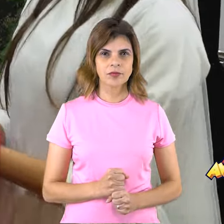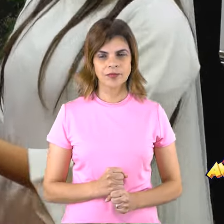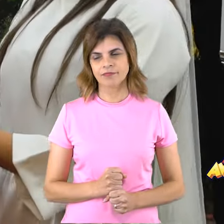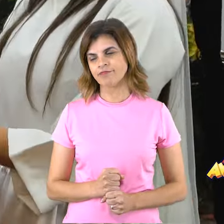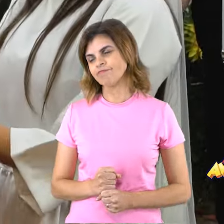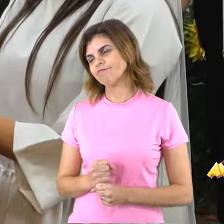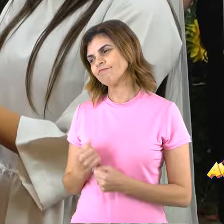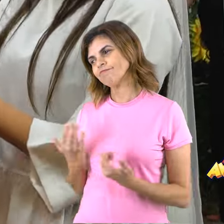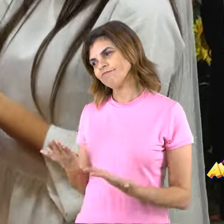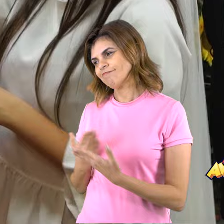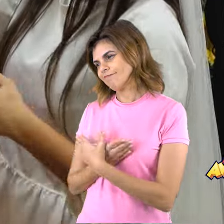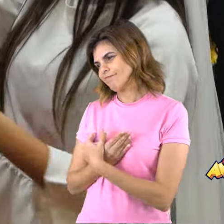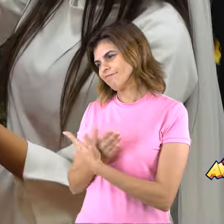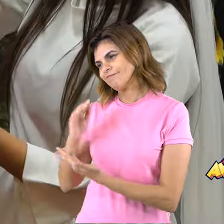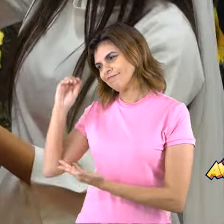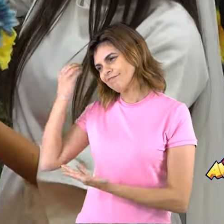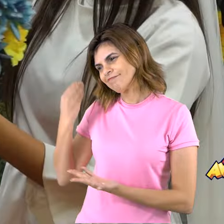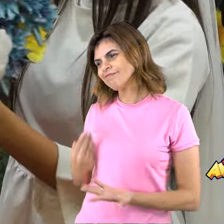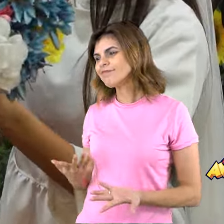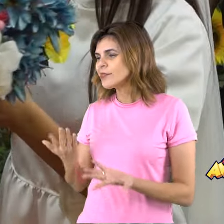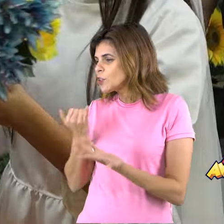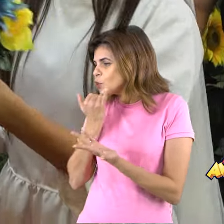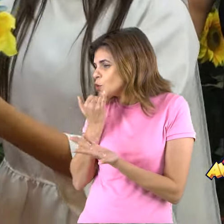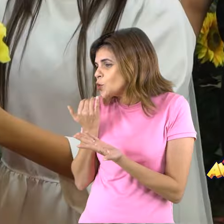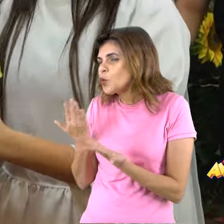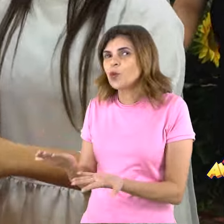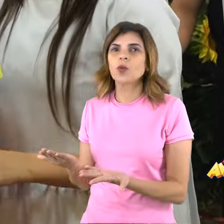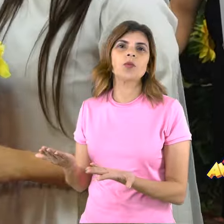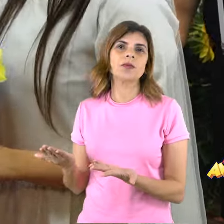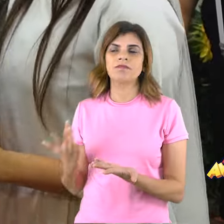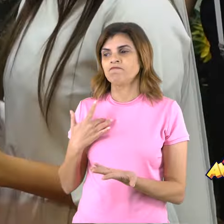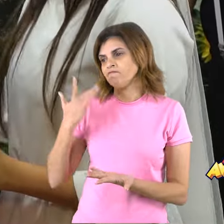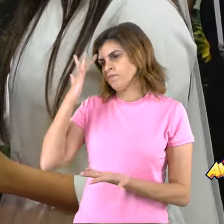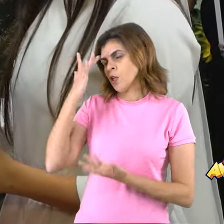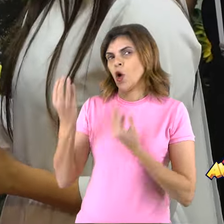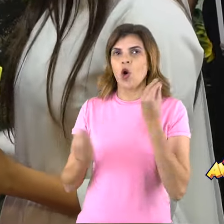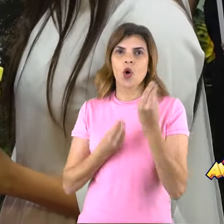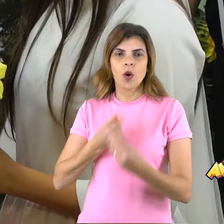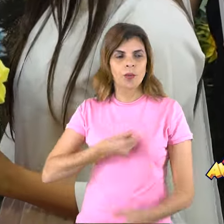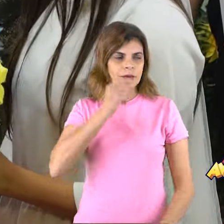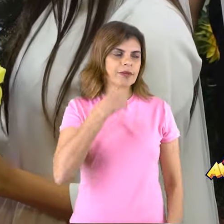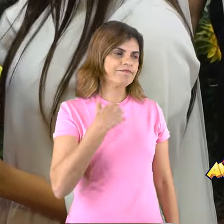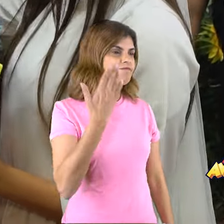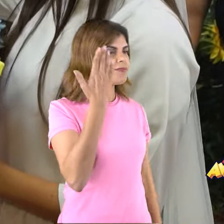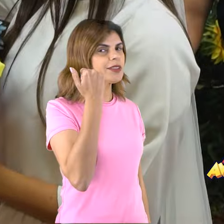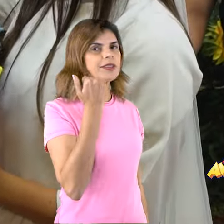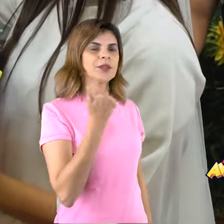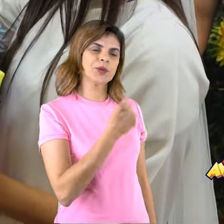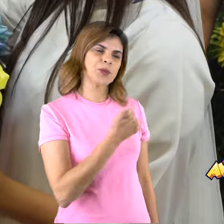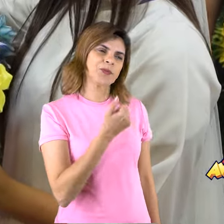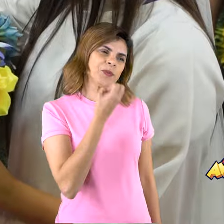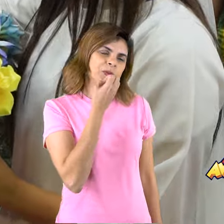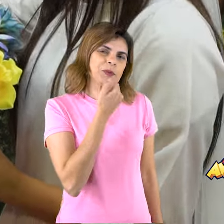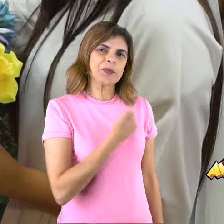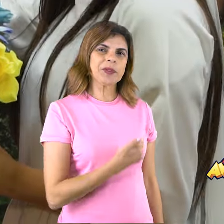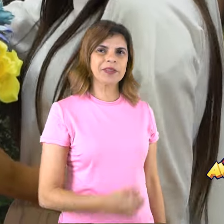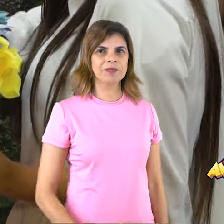Alice, eu queria te pedir desculpas mais uma vez! Eu não sabia da poção... sei, Léo! Está tudo bem!